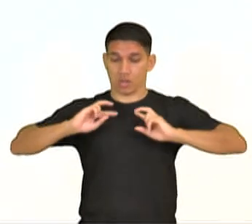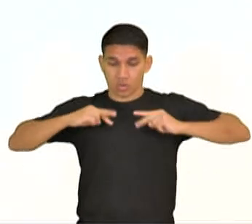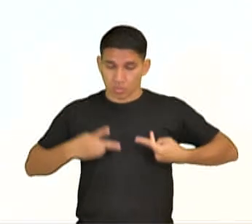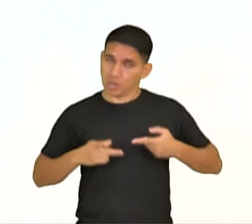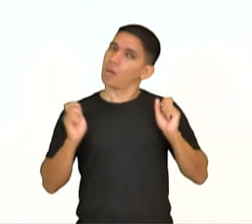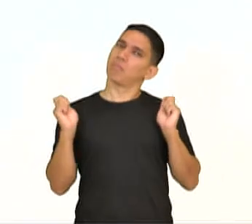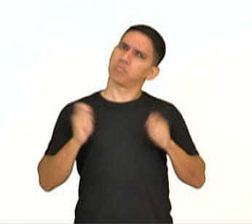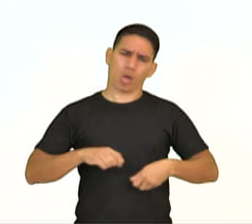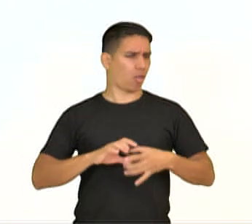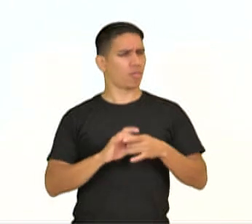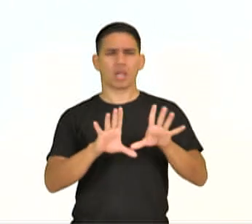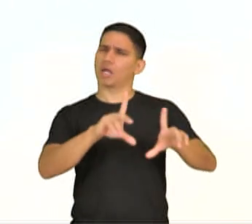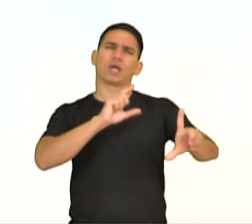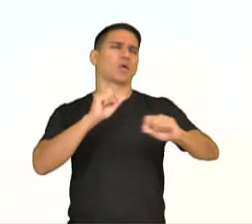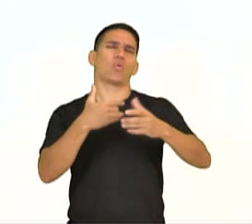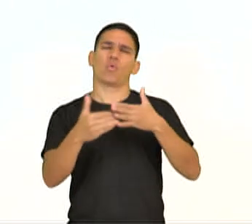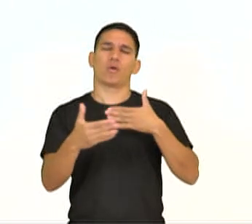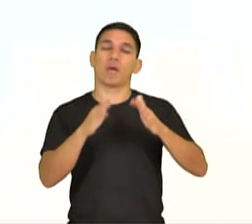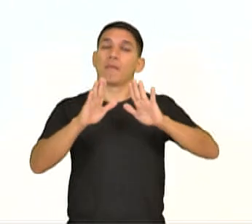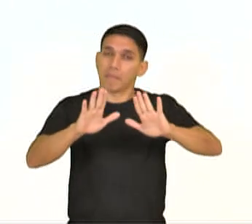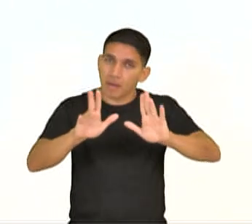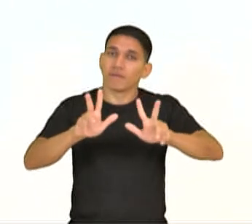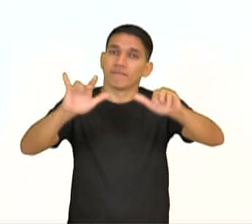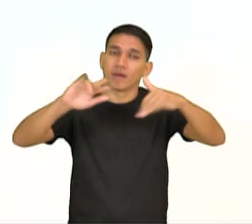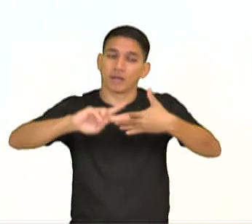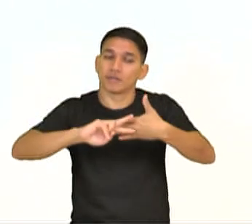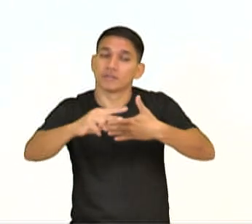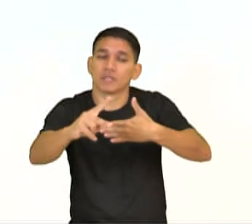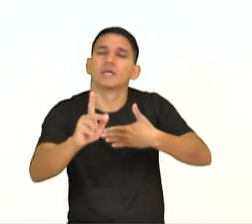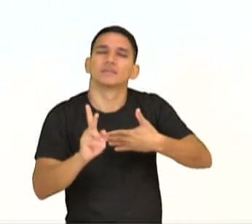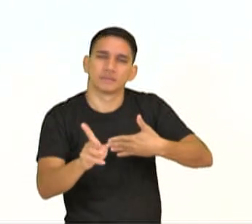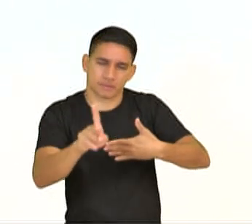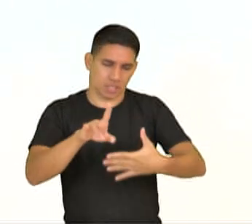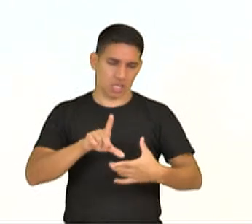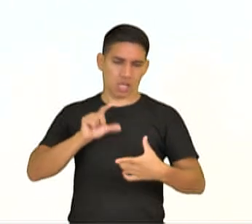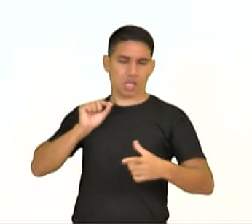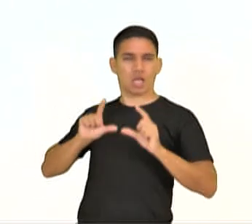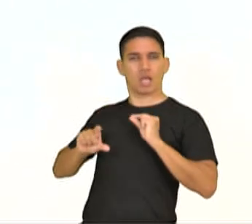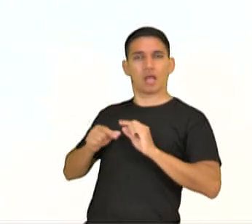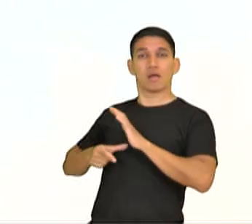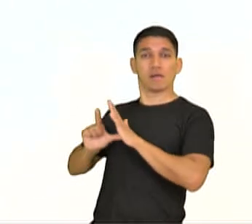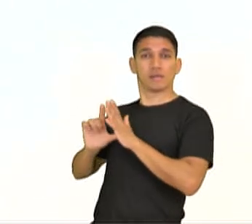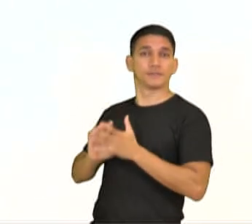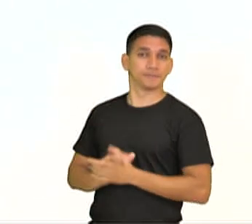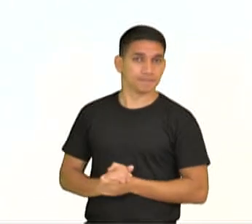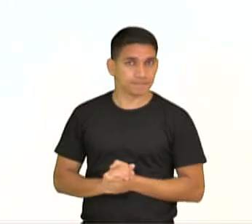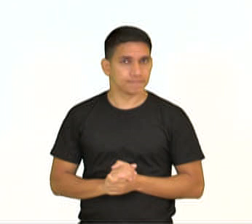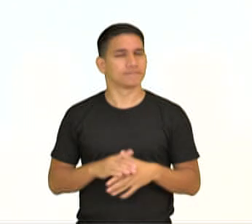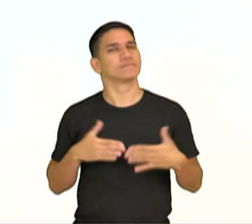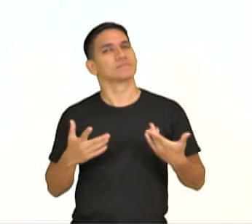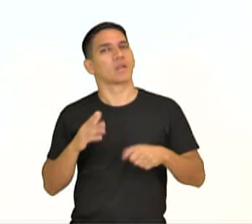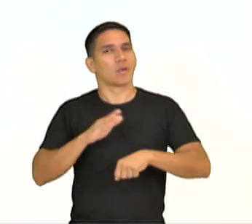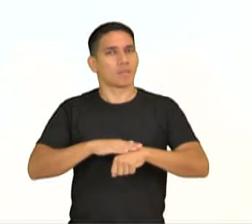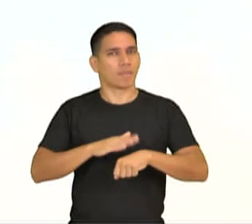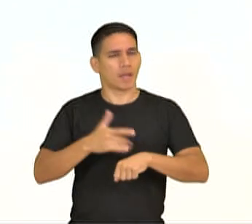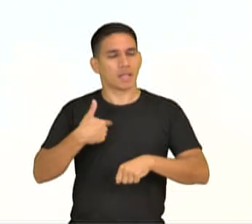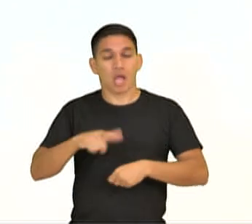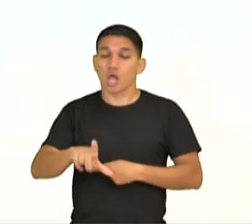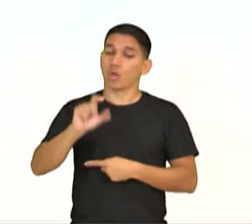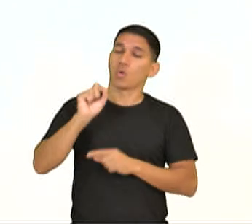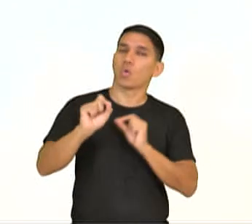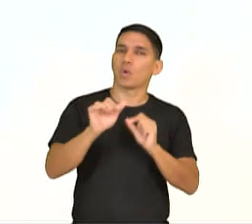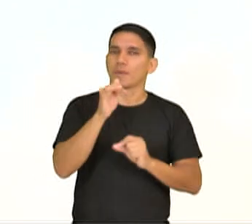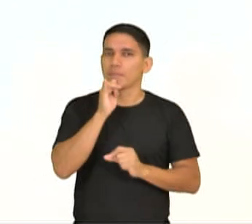para fazer suas escolhas e arcar com as consequências das mesmas atitudes, das suas atitudes. Então, quando eu escolho, por